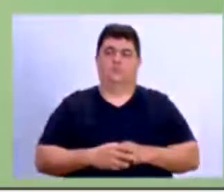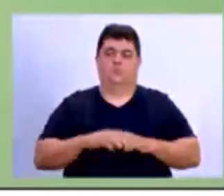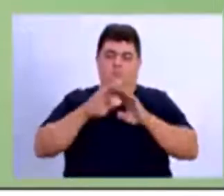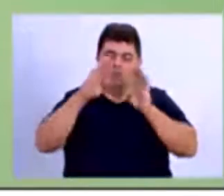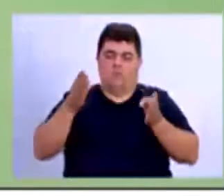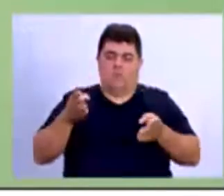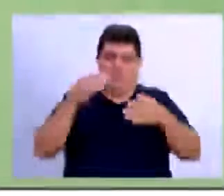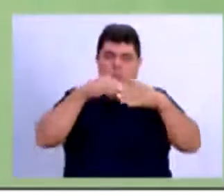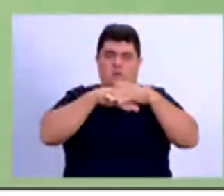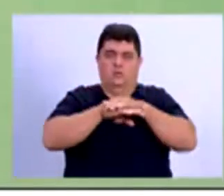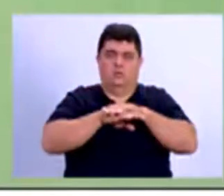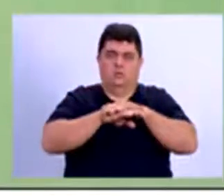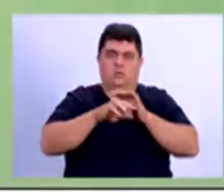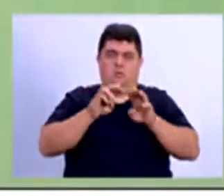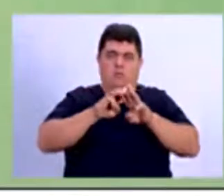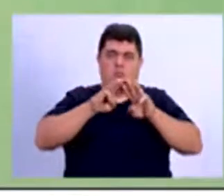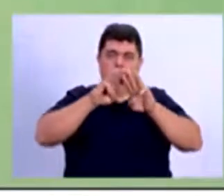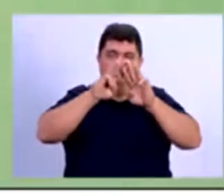hospedagem